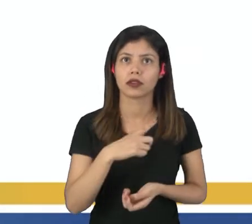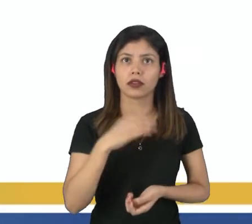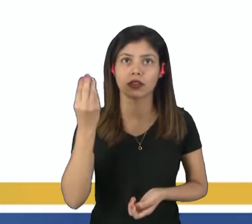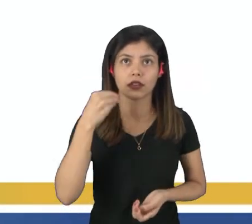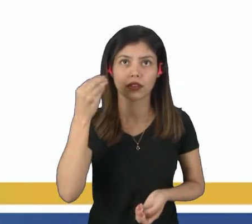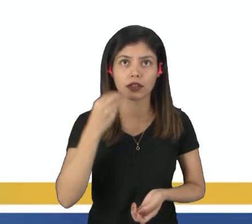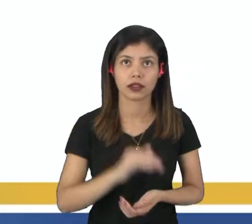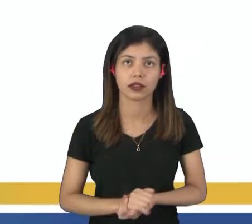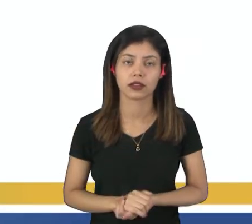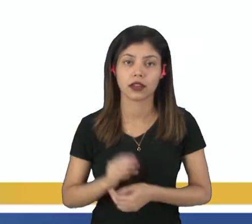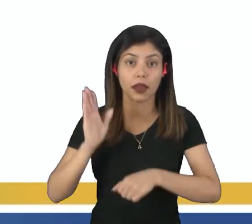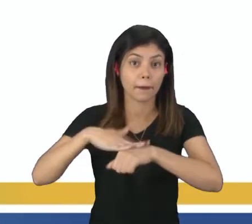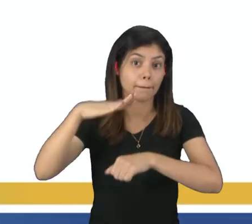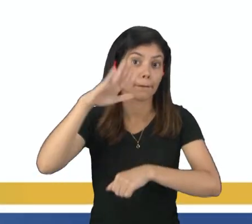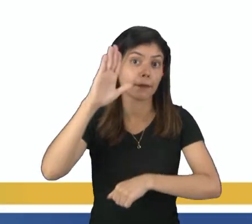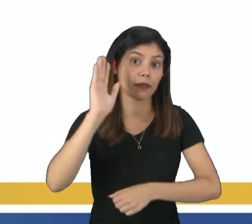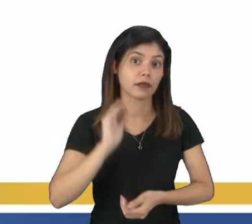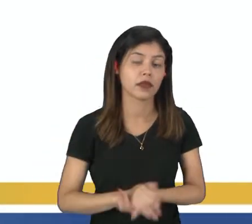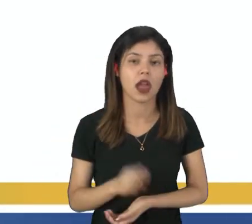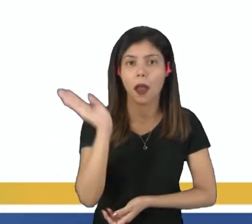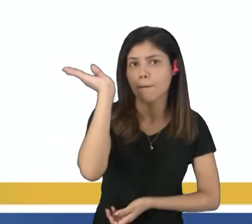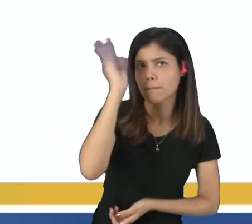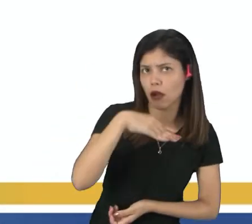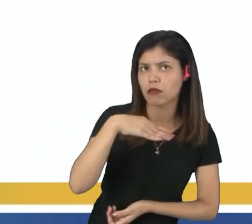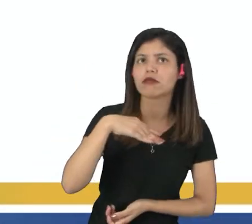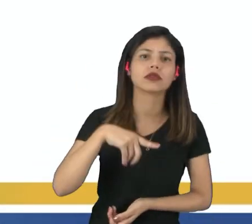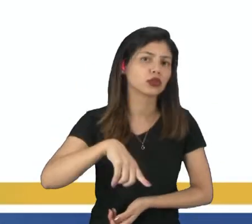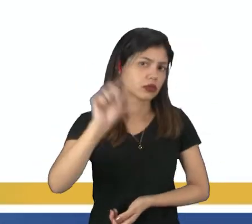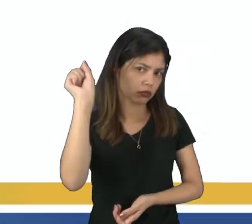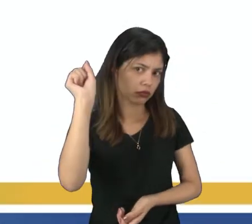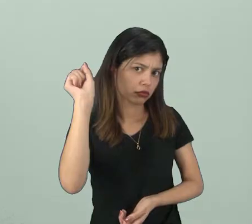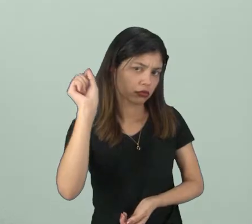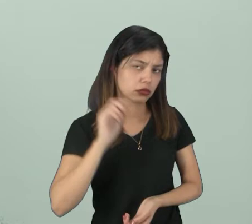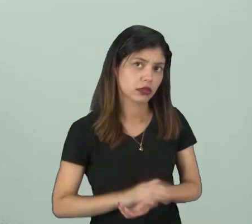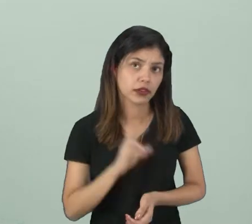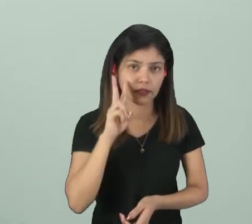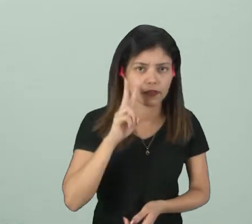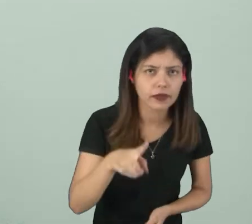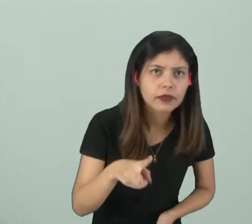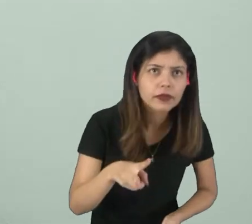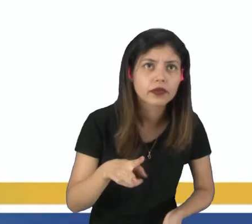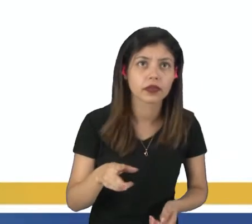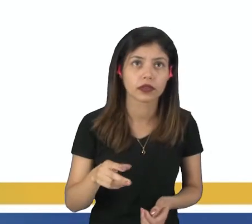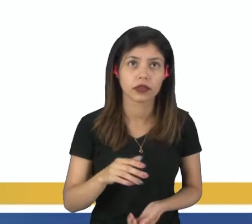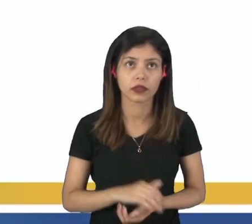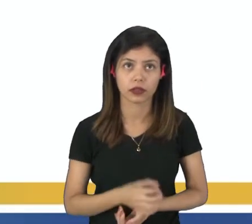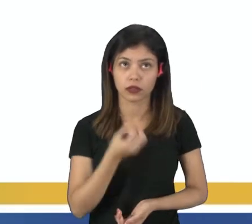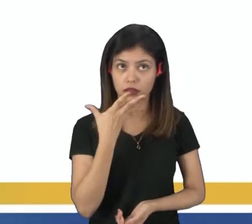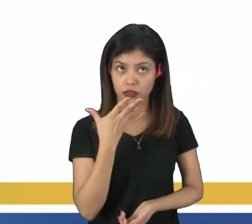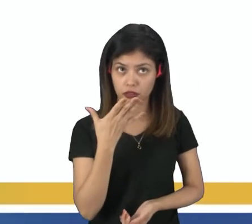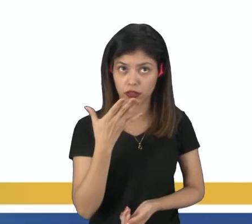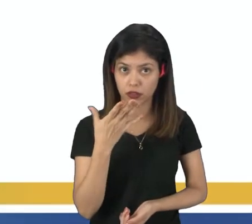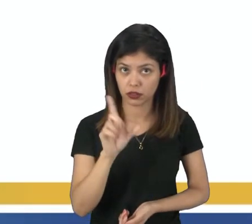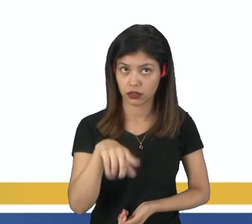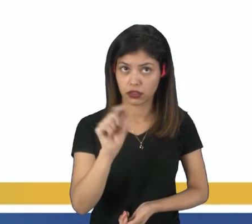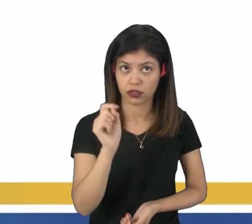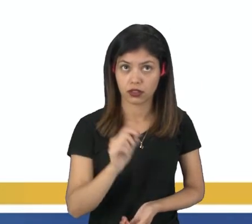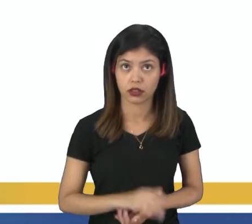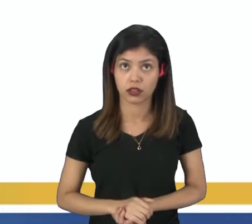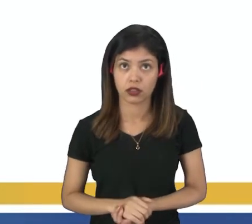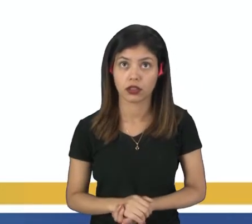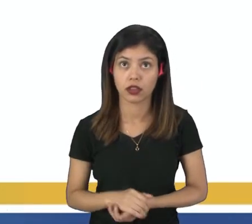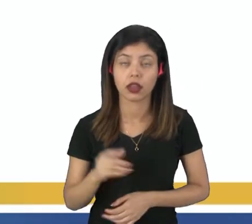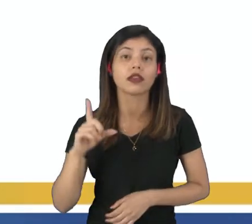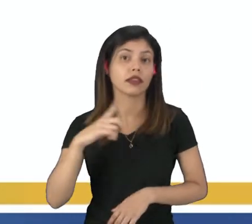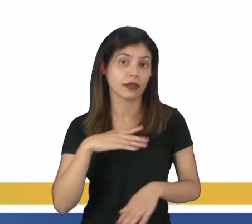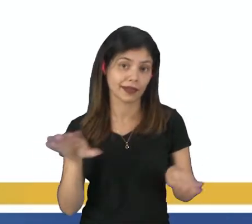experiência? Más escolhas. Vejam aqui a oposição no texto. Eu tenho boas escolhas,